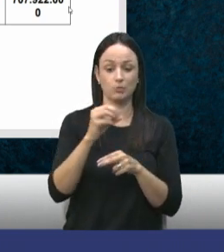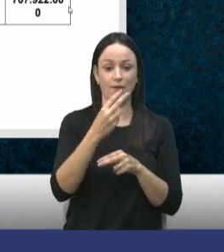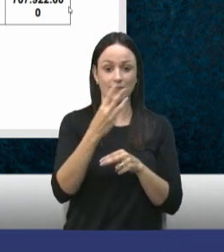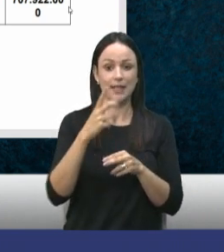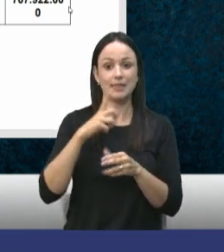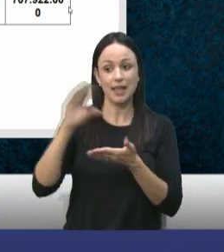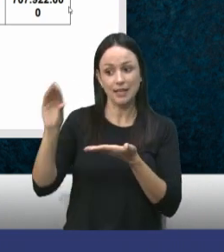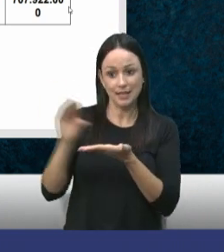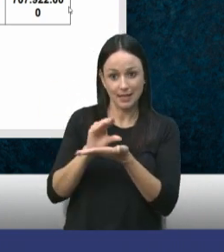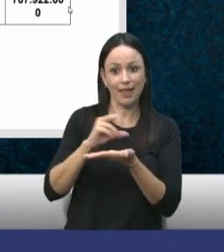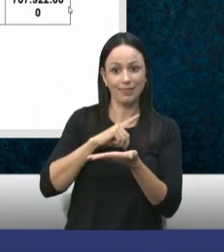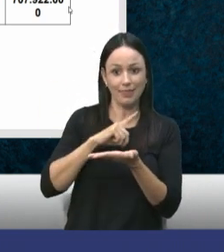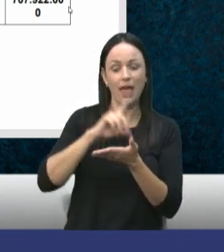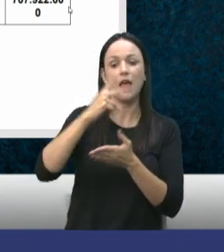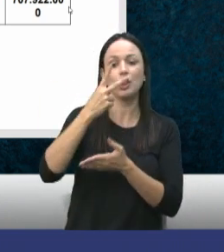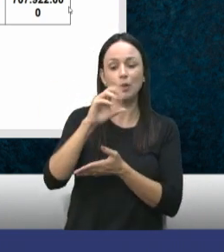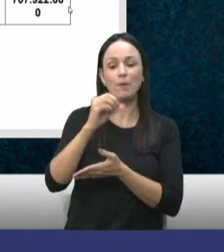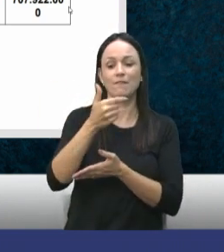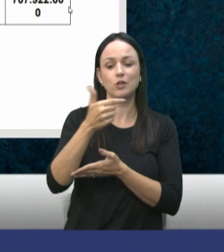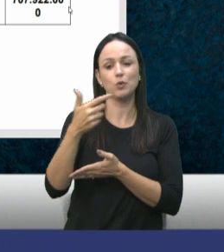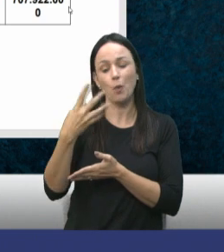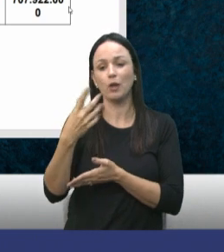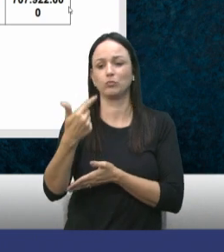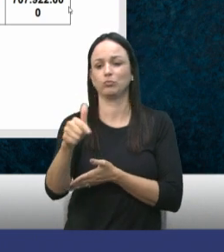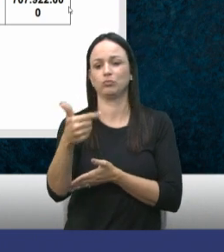que não teremos para 2024, e